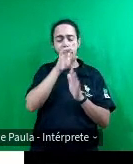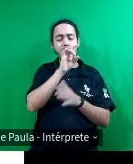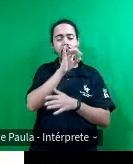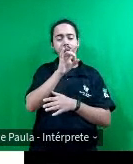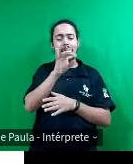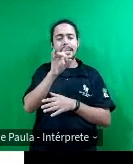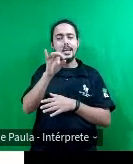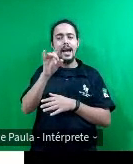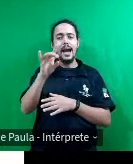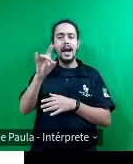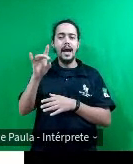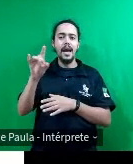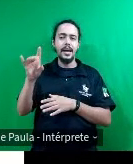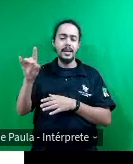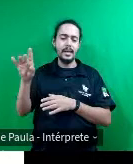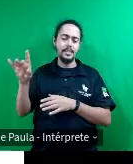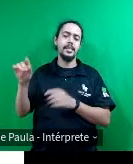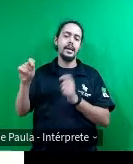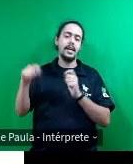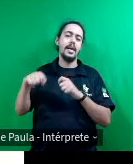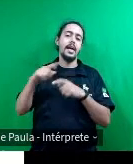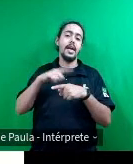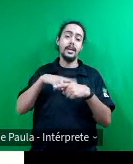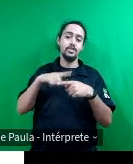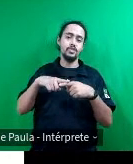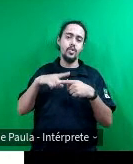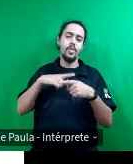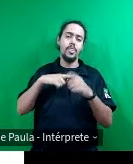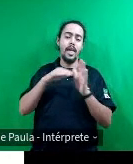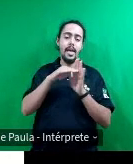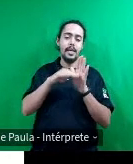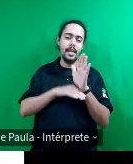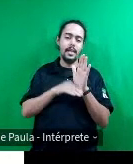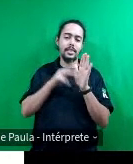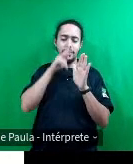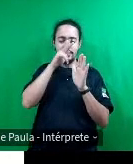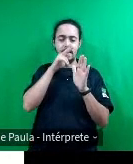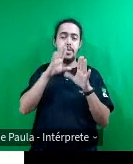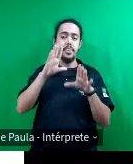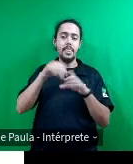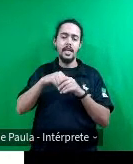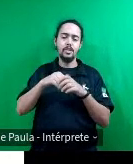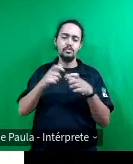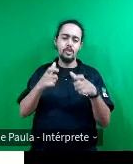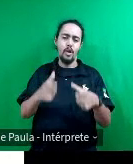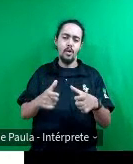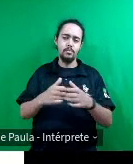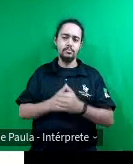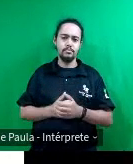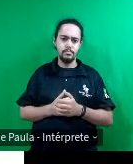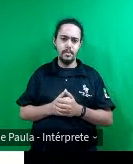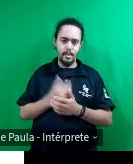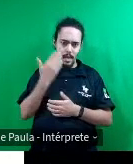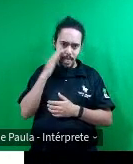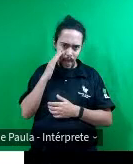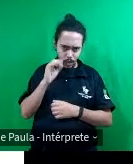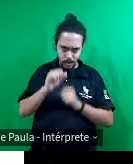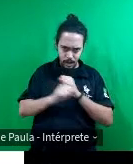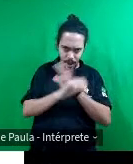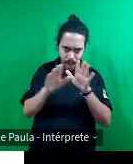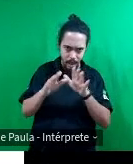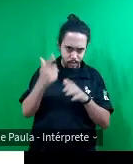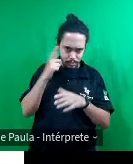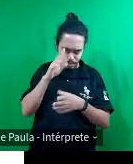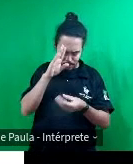no circuito. Ok? Joia? Ficou claro? Deu para entender? Deu para revisar aí? Bacana, né?